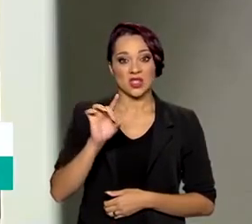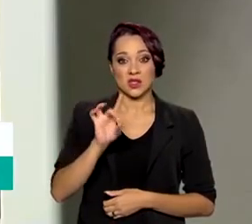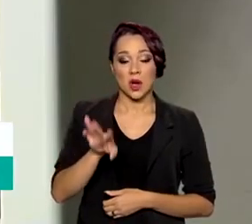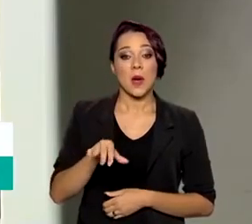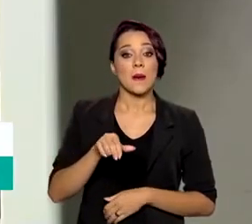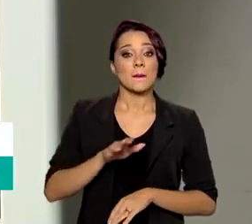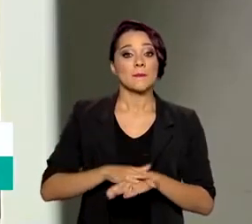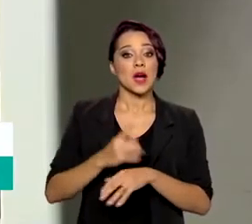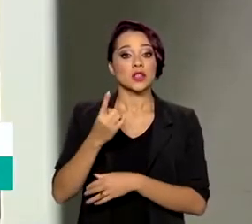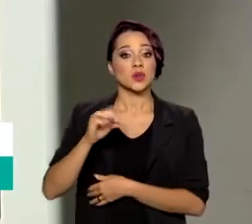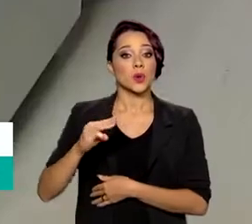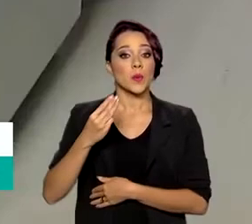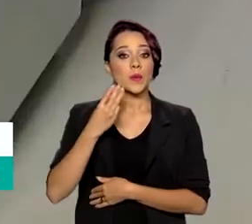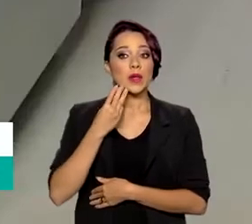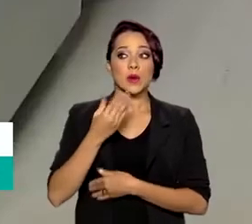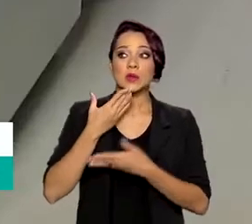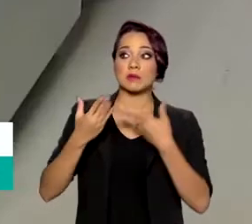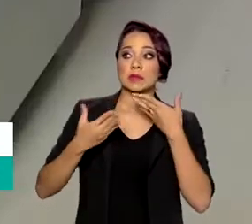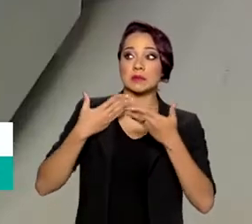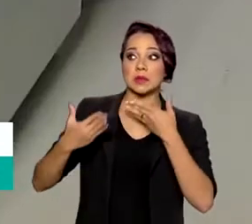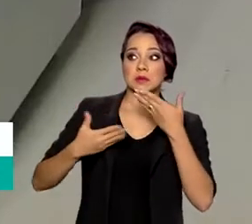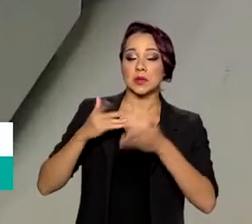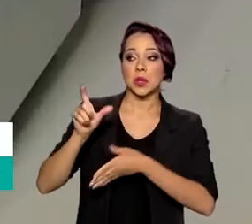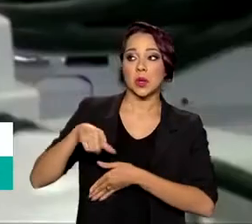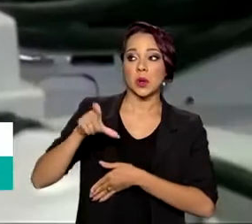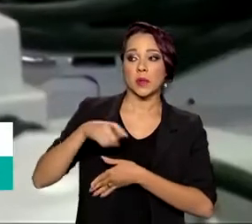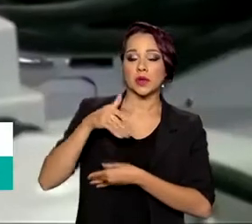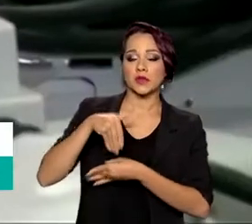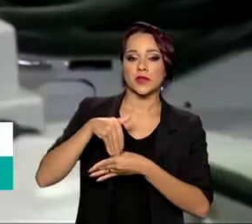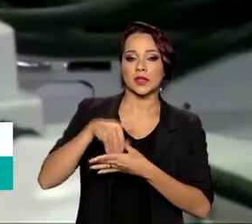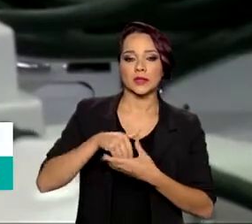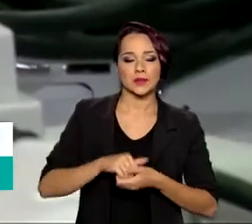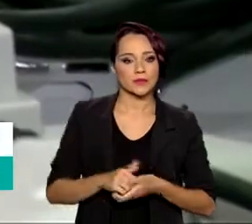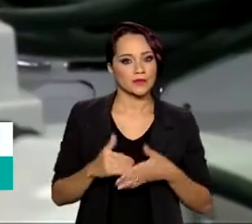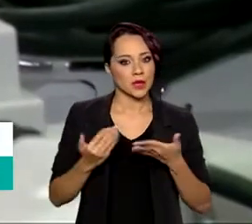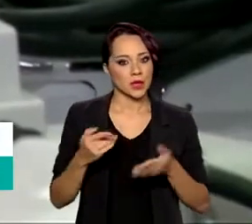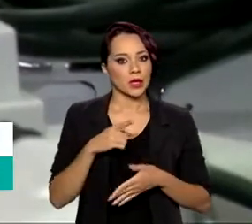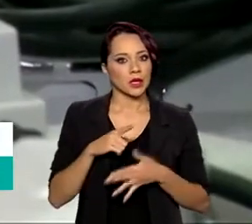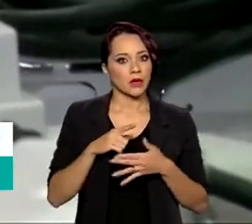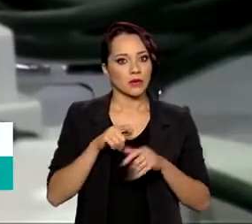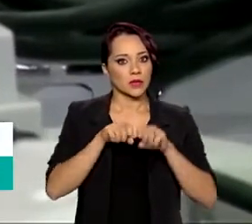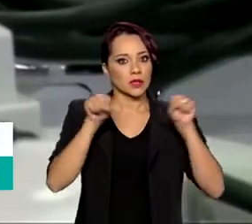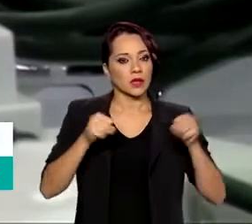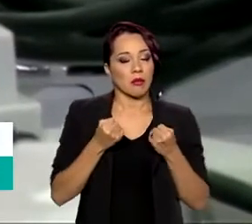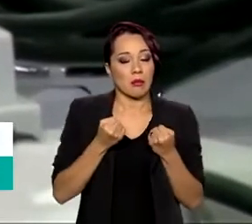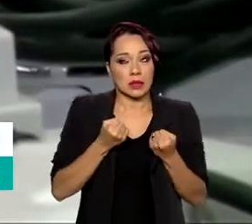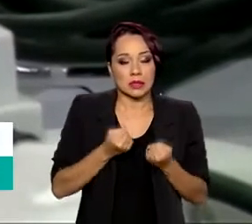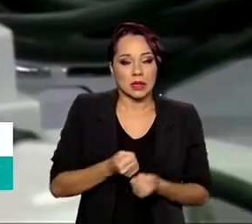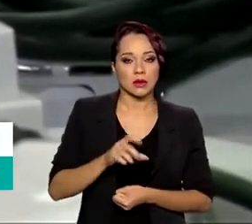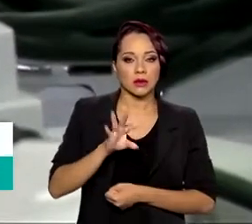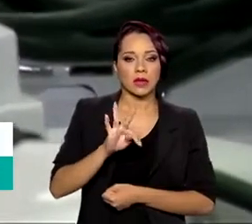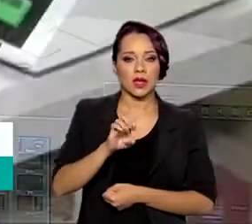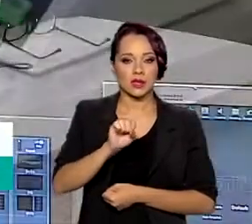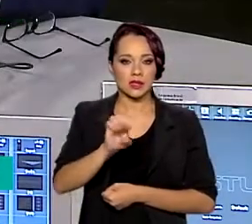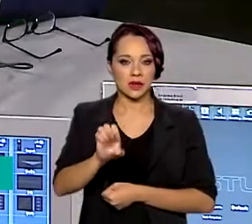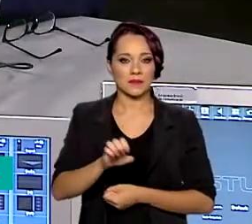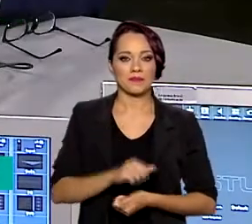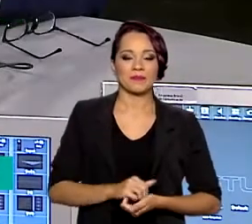foram mais de 1 milhão de solicitações sobre o documento para votação, o que gerou aí uma sobrecarga no sistema do TSE.